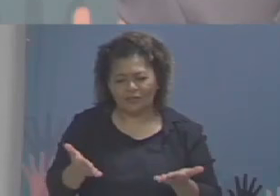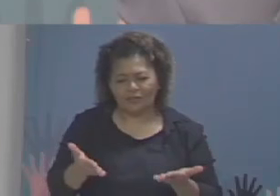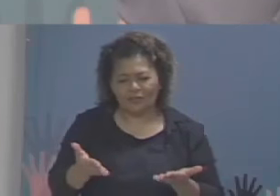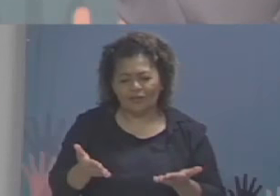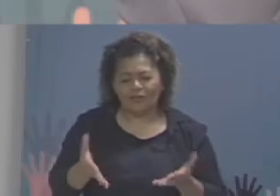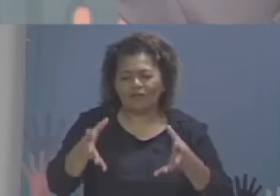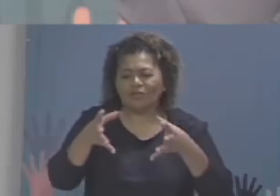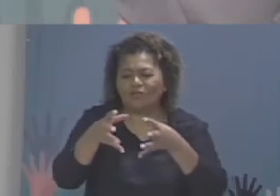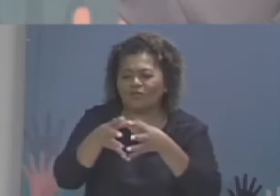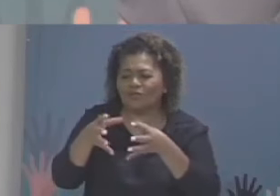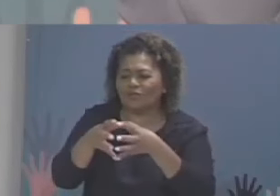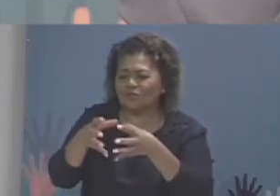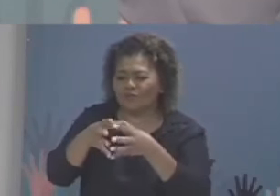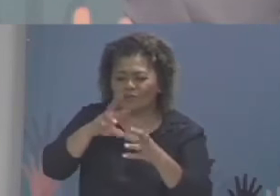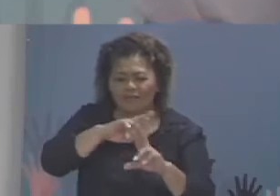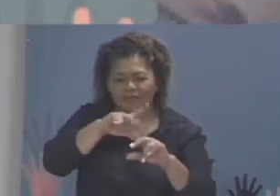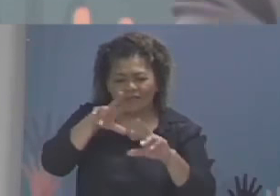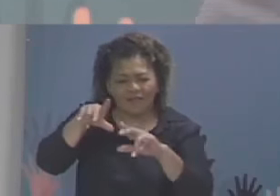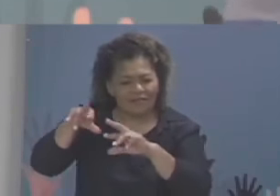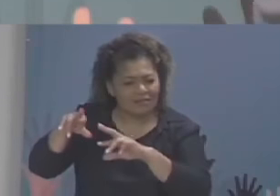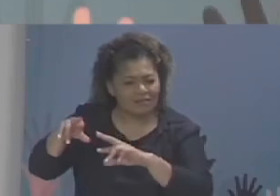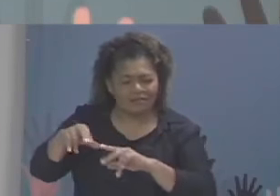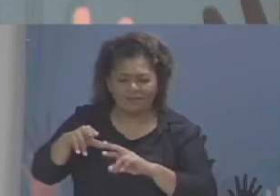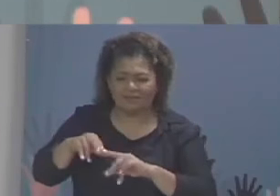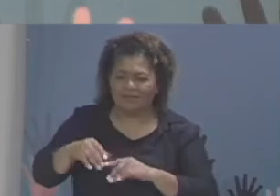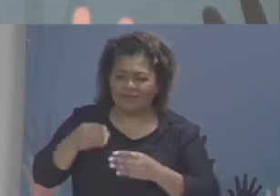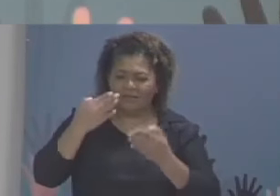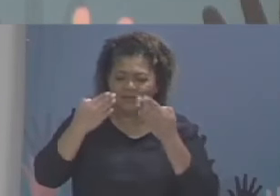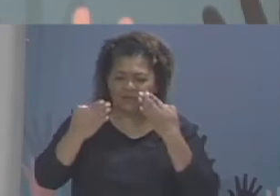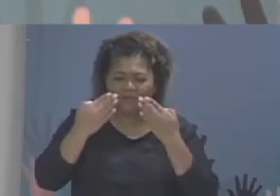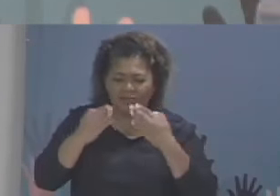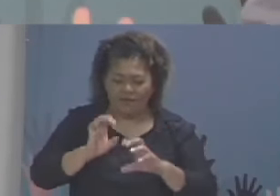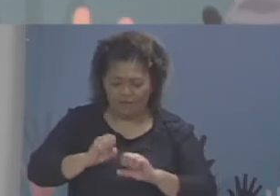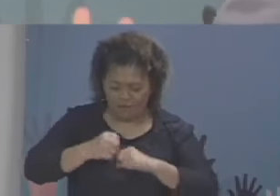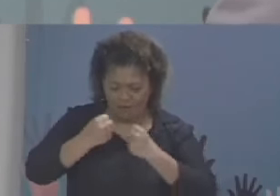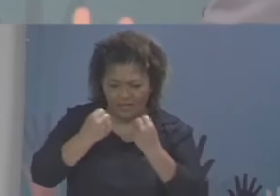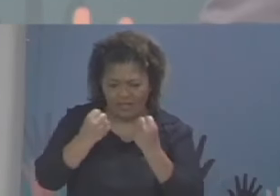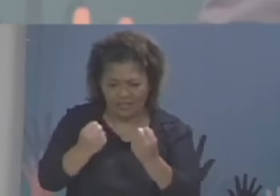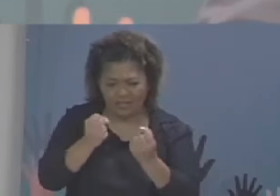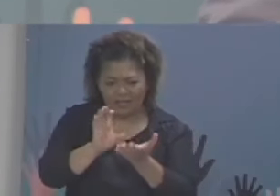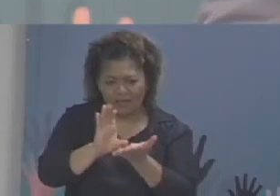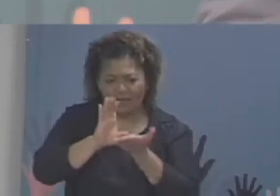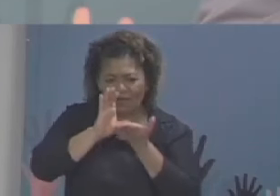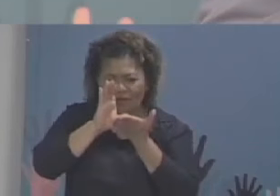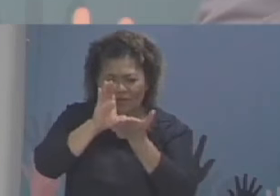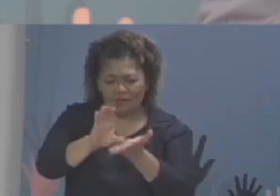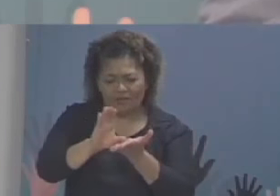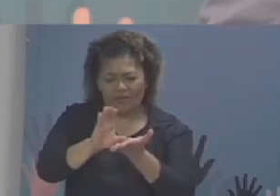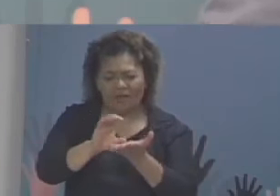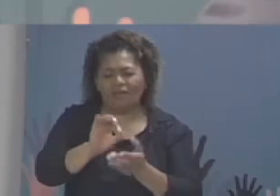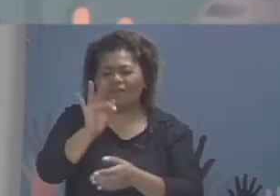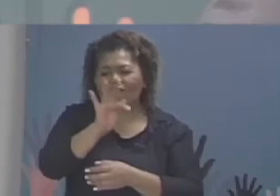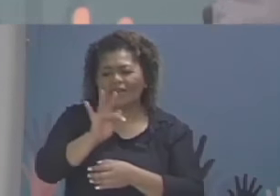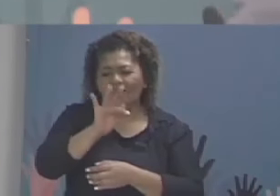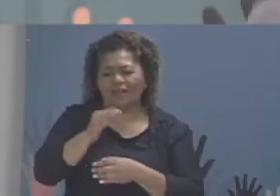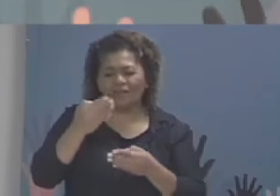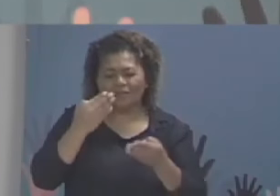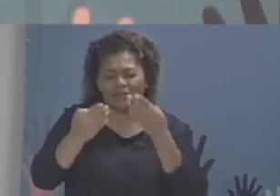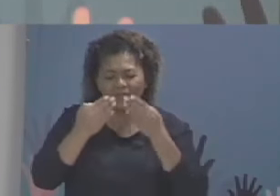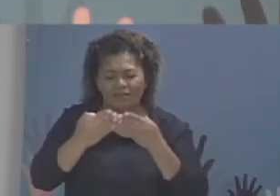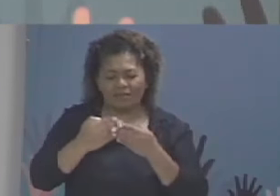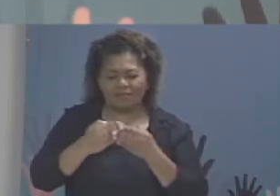e a diversidade da psicologia. Fortalecer a profissão já está na gestão do Conselho Federal de Psicologia, em cima da diversidade